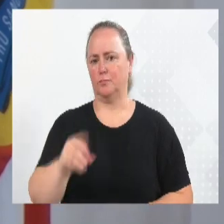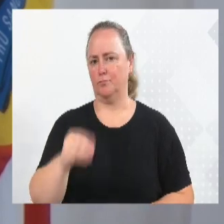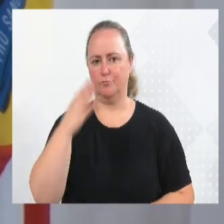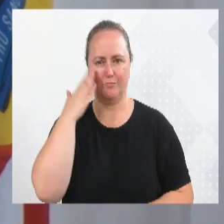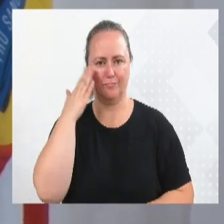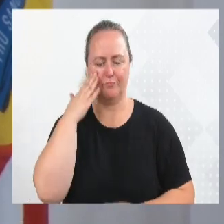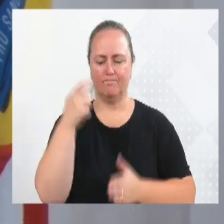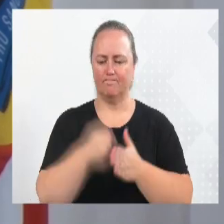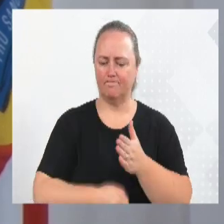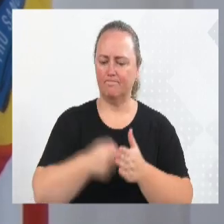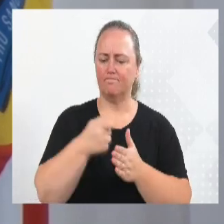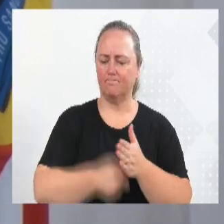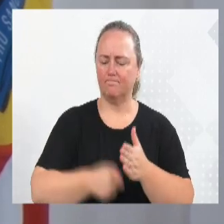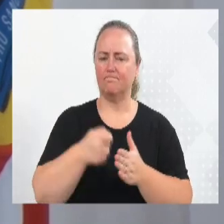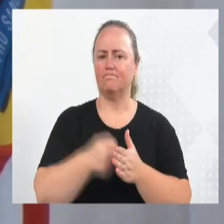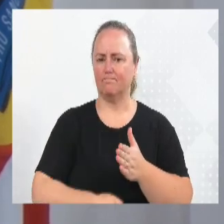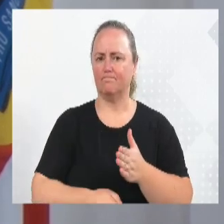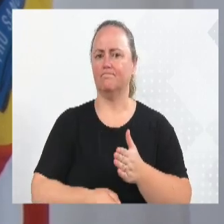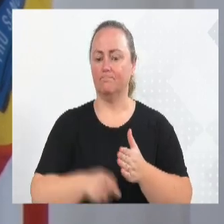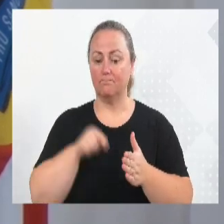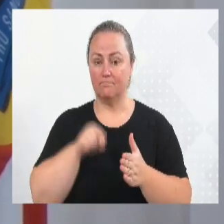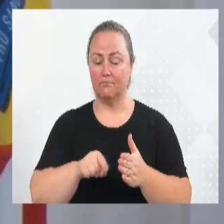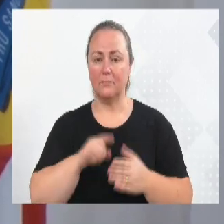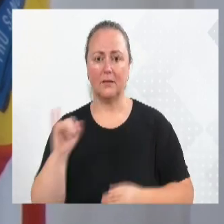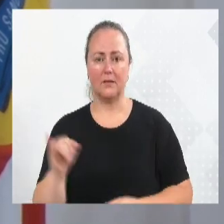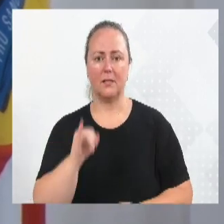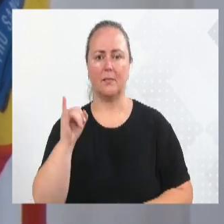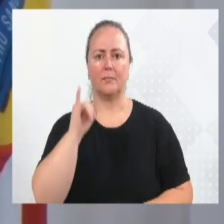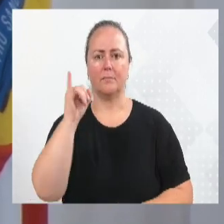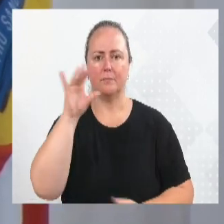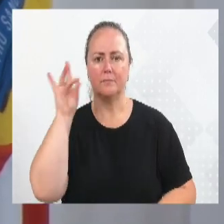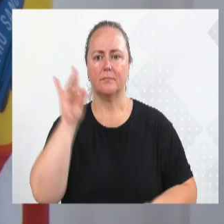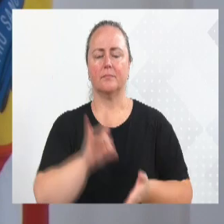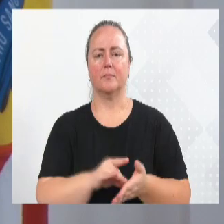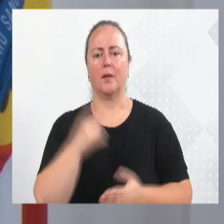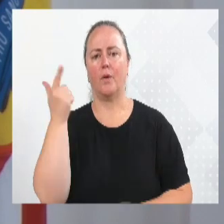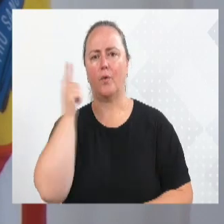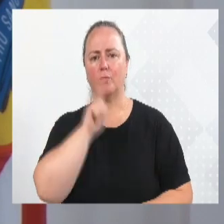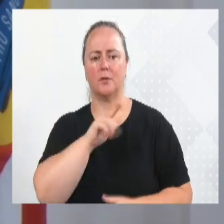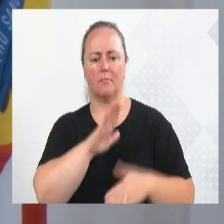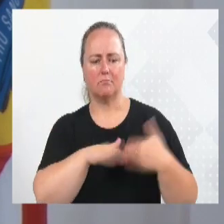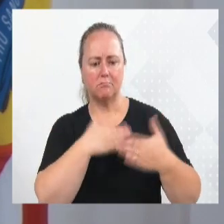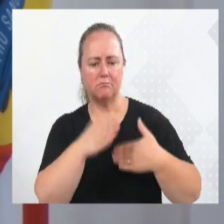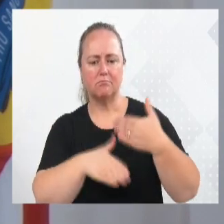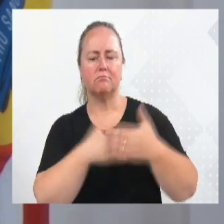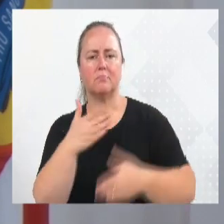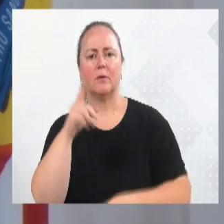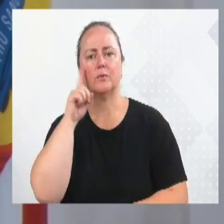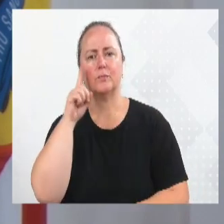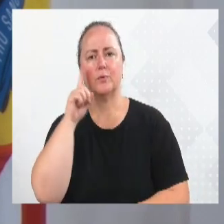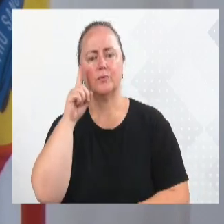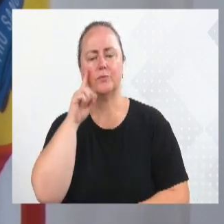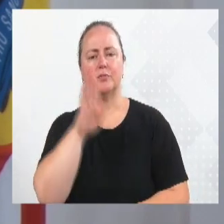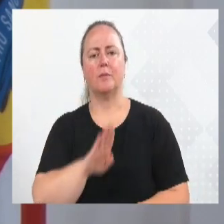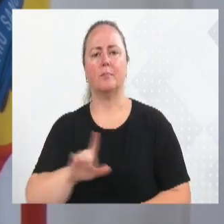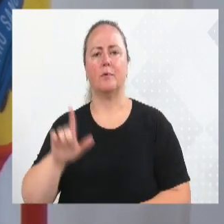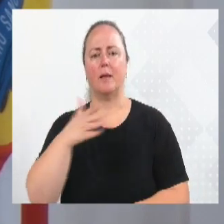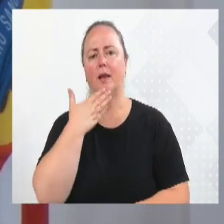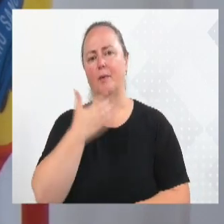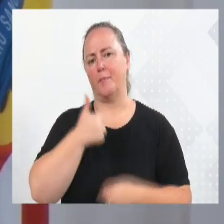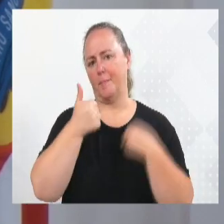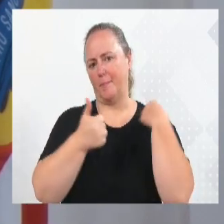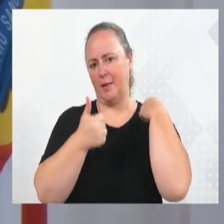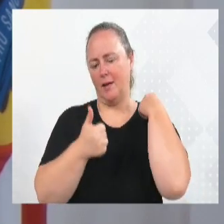dessa luta e eu como é fundamental a gente realmente é construir diariamente a nossa cidade melhor para as pessoas